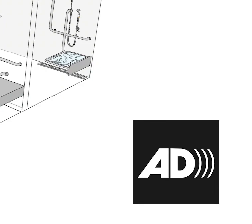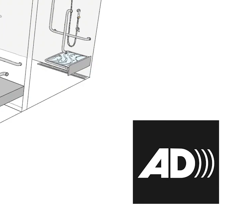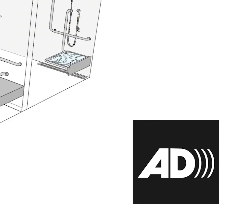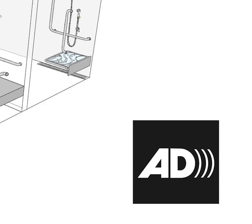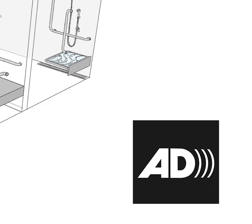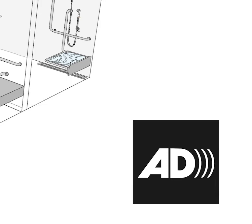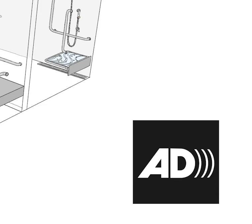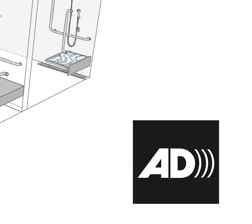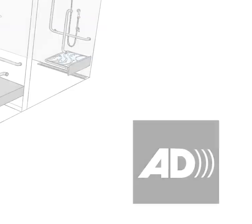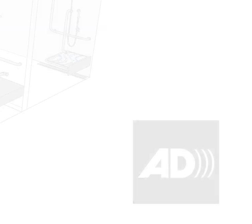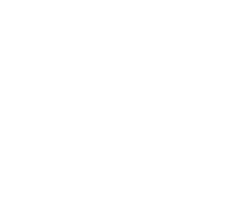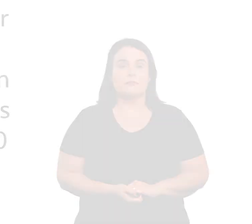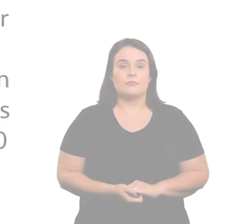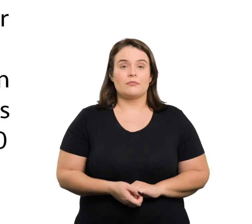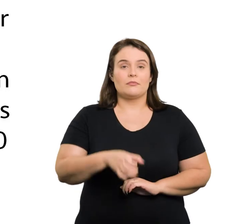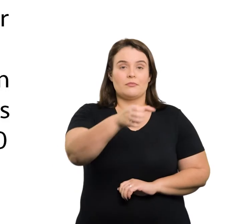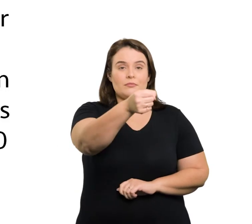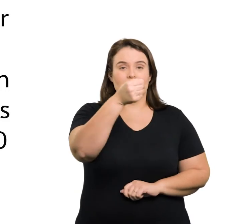completamente acessível.